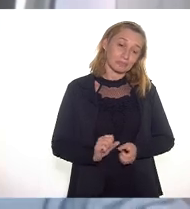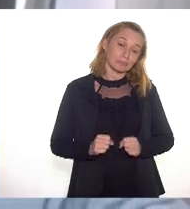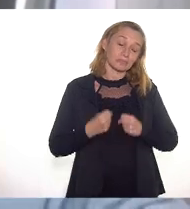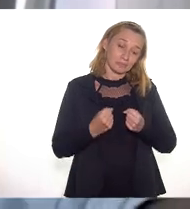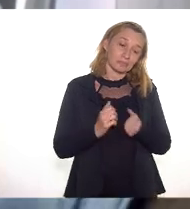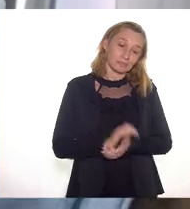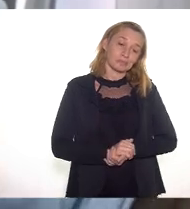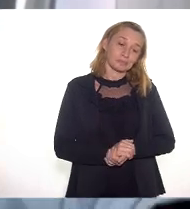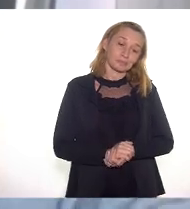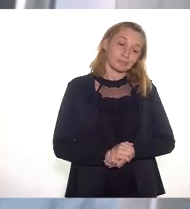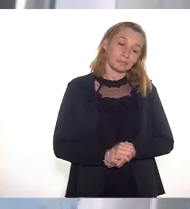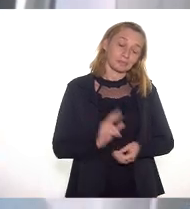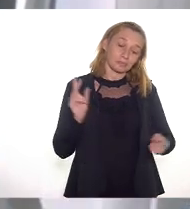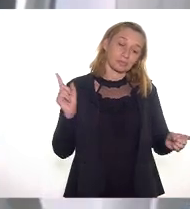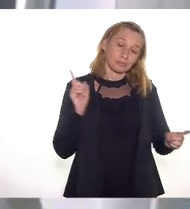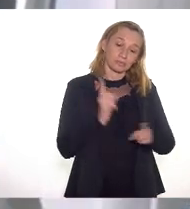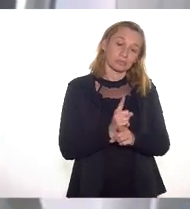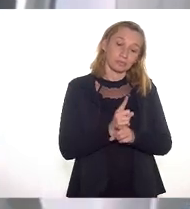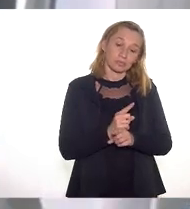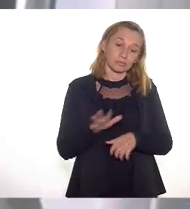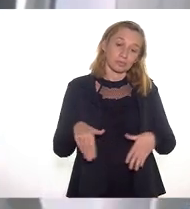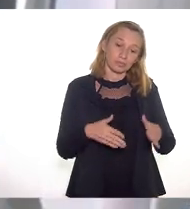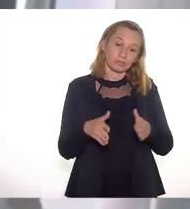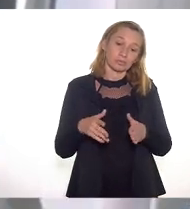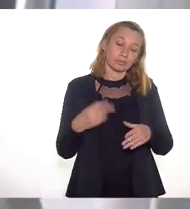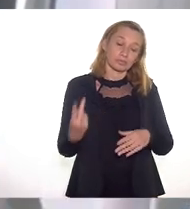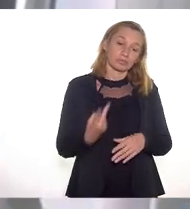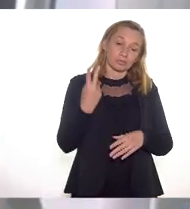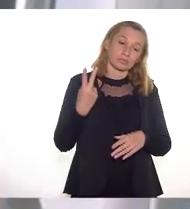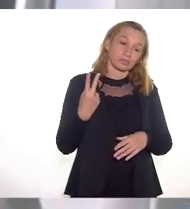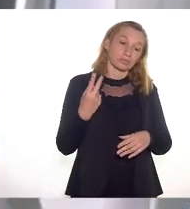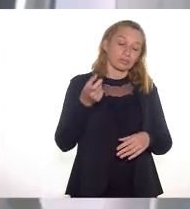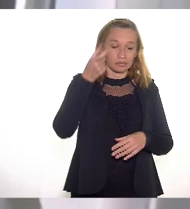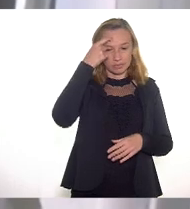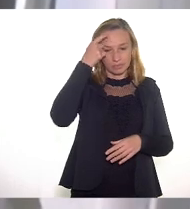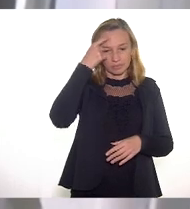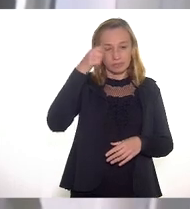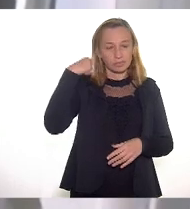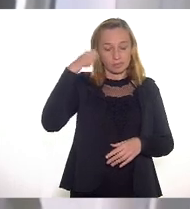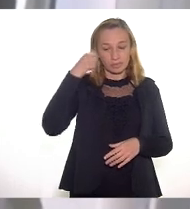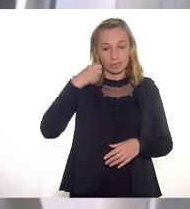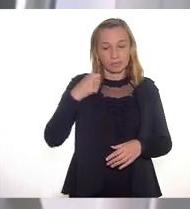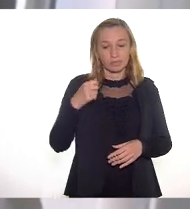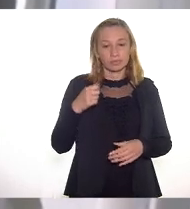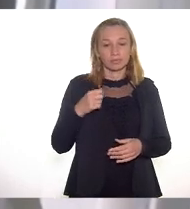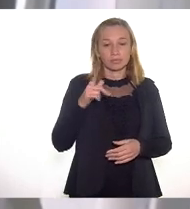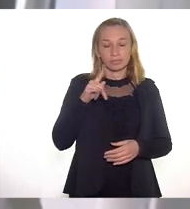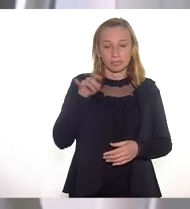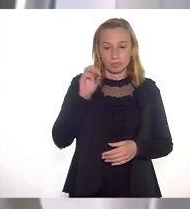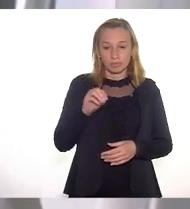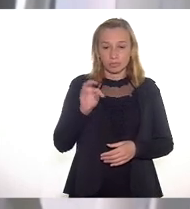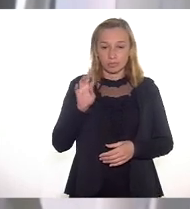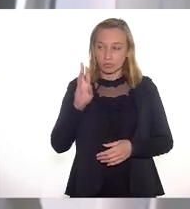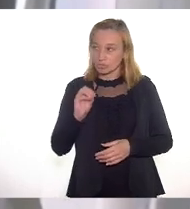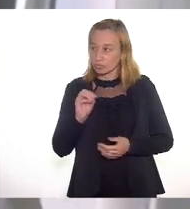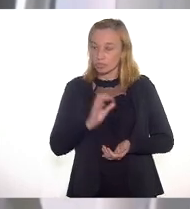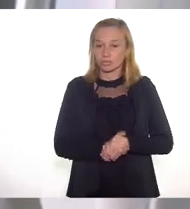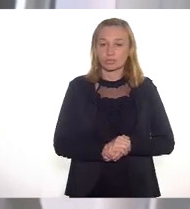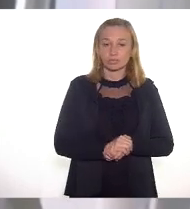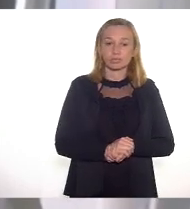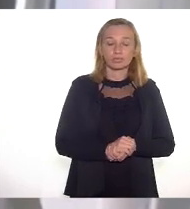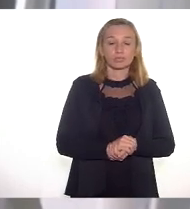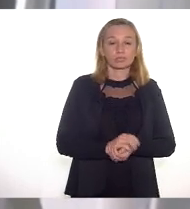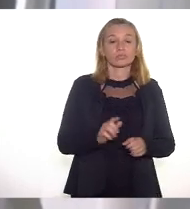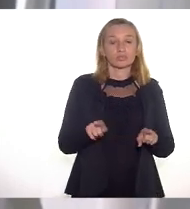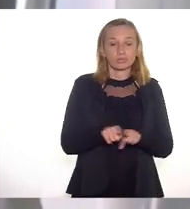que começa a encontrar caminhos para preservar a memória do ator Paulo Gustavo. Ao mesmo tempo, deputado